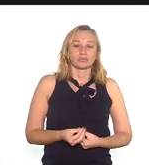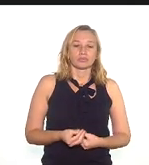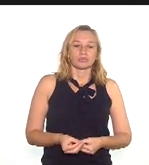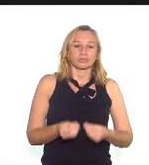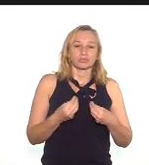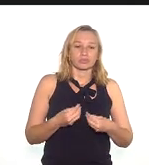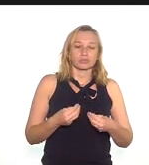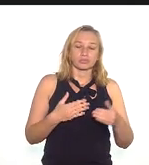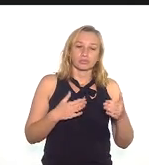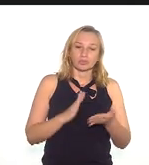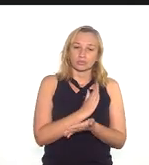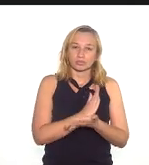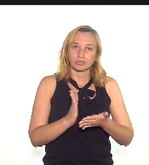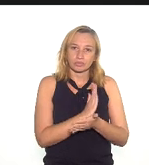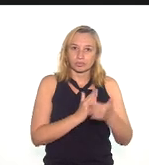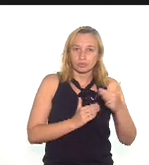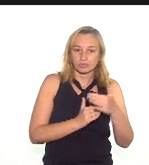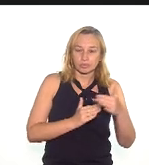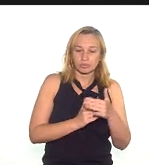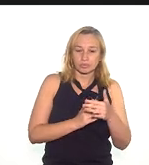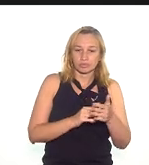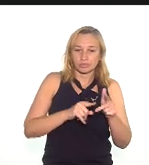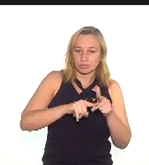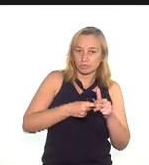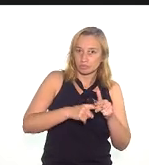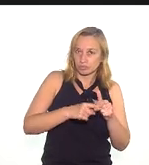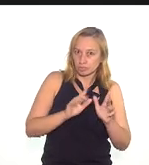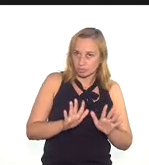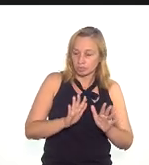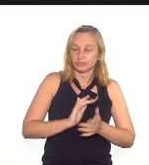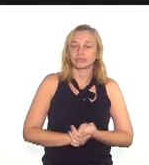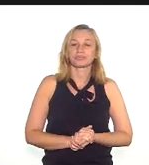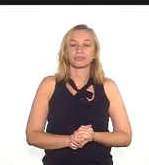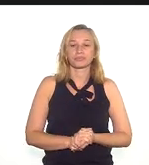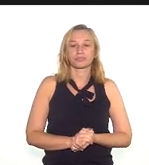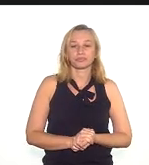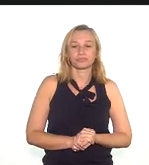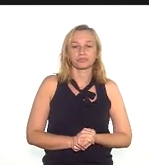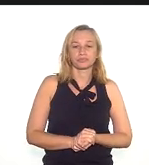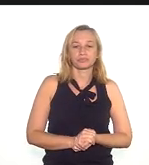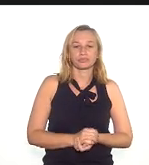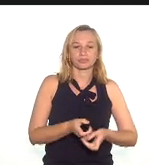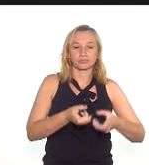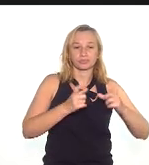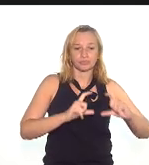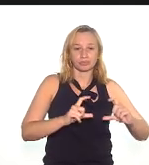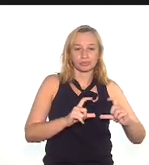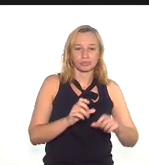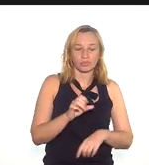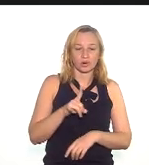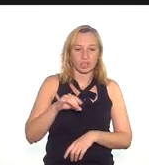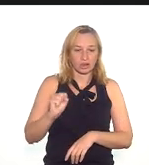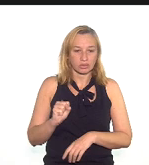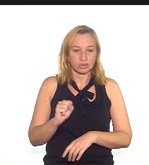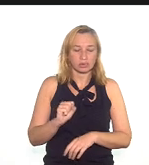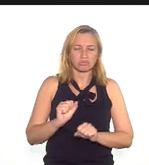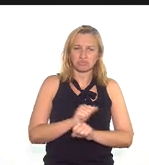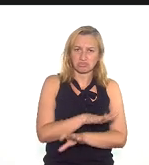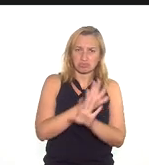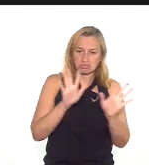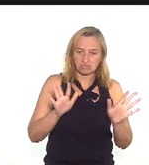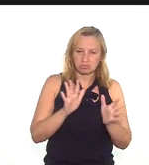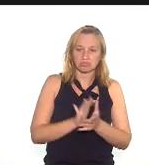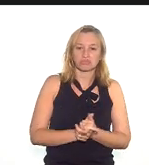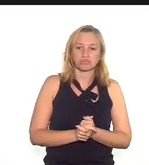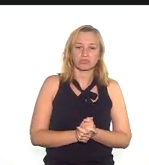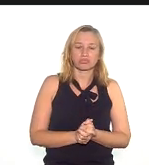algumas limitações do ponto de vista de regulação. A cláusula é bastante clara no caso